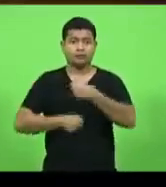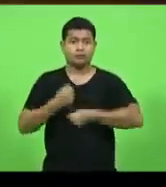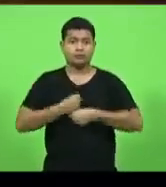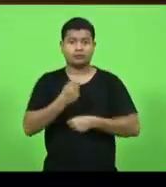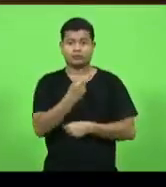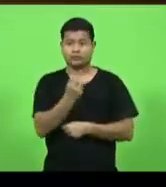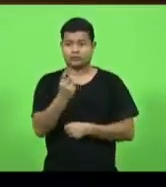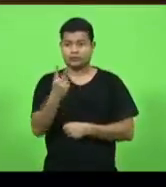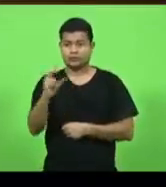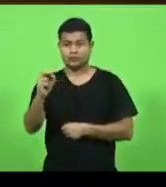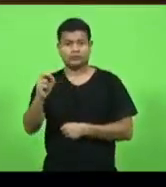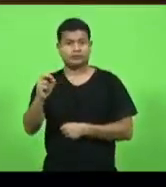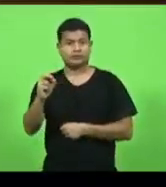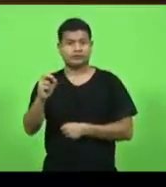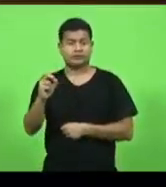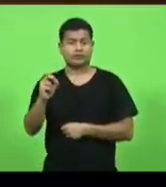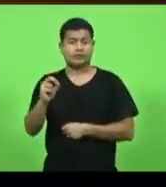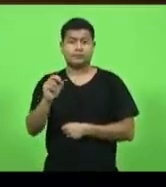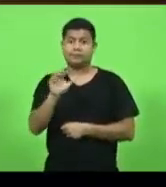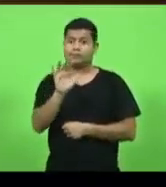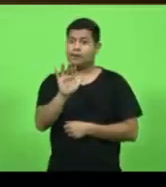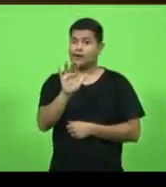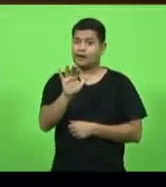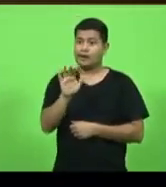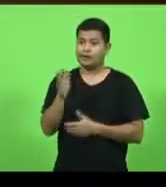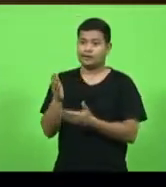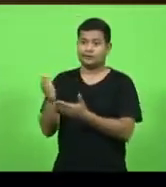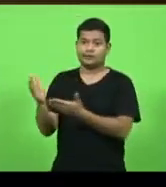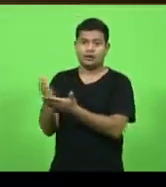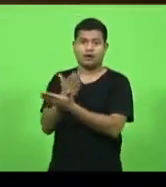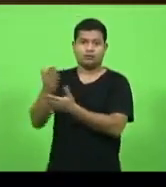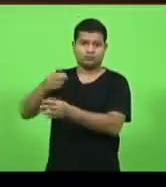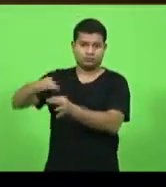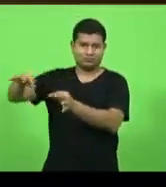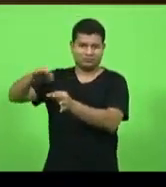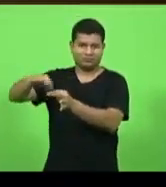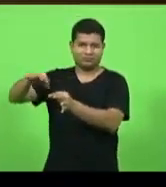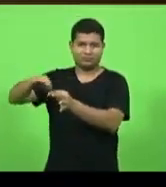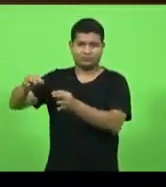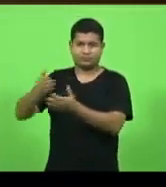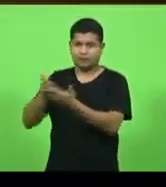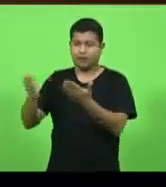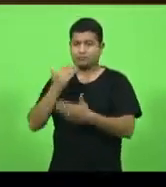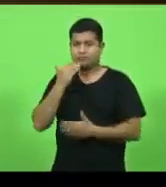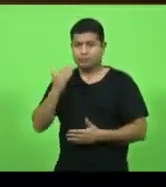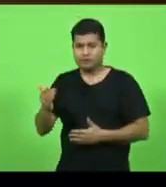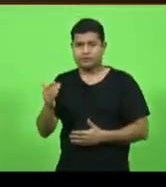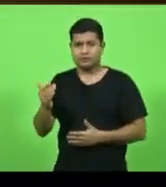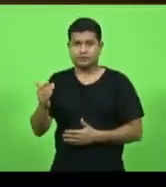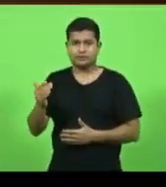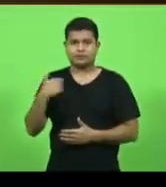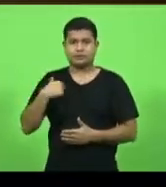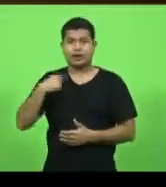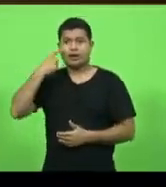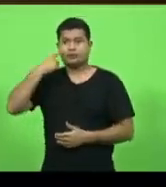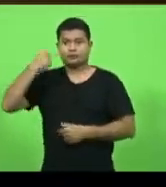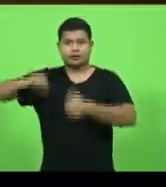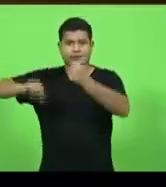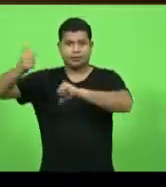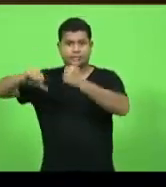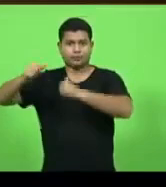passado. Porém, as entidades que foram solicitadas as diligências